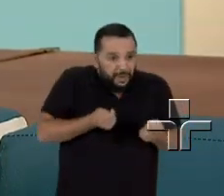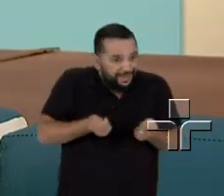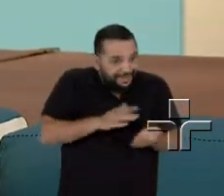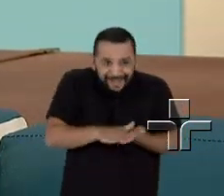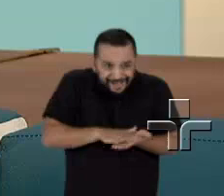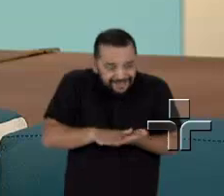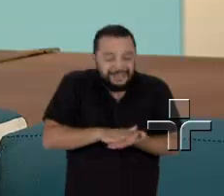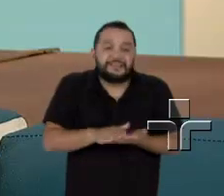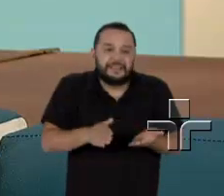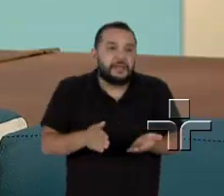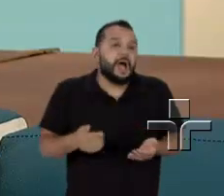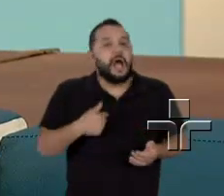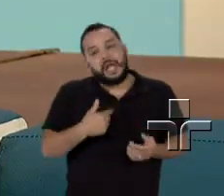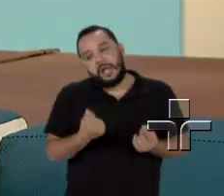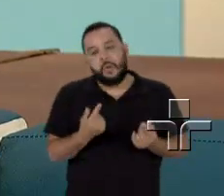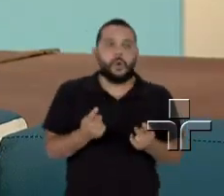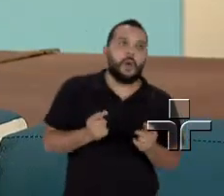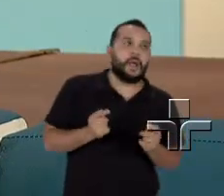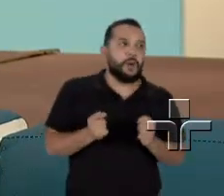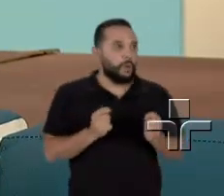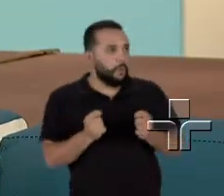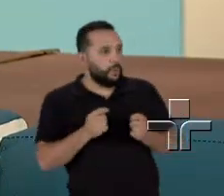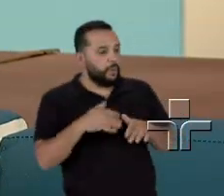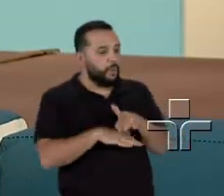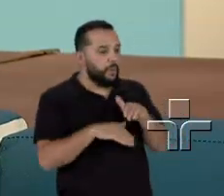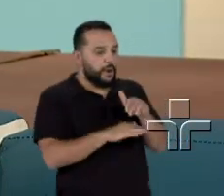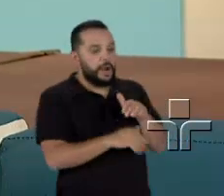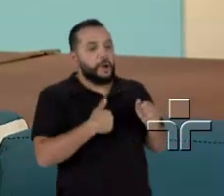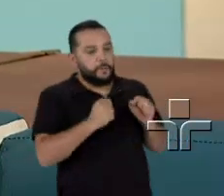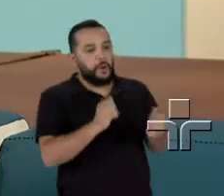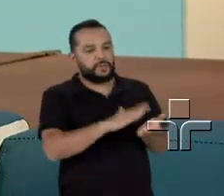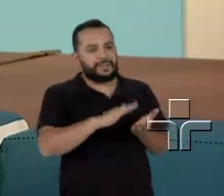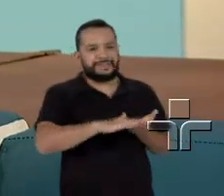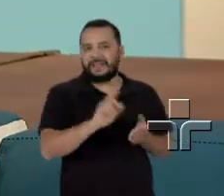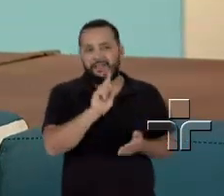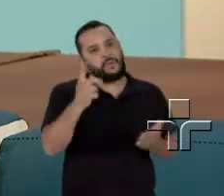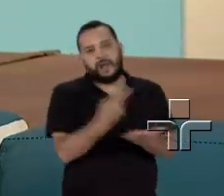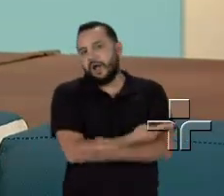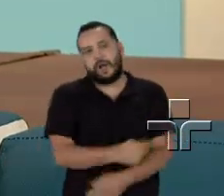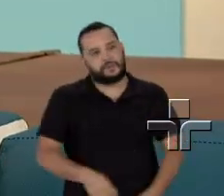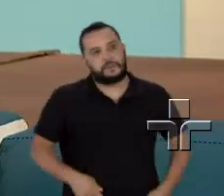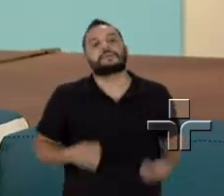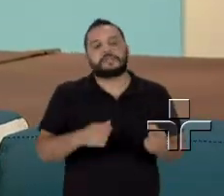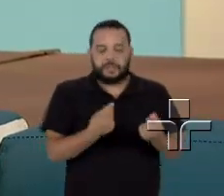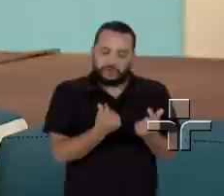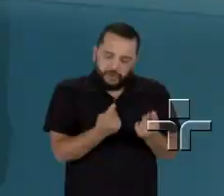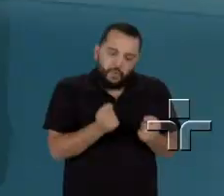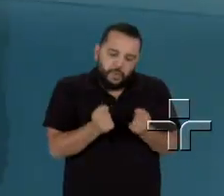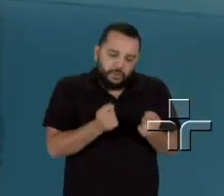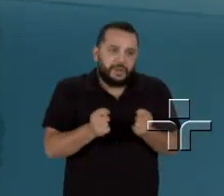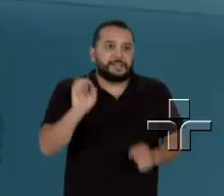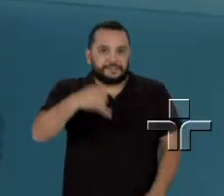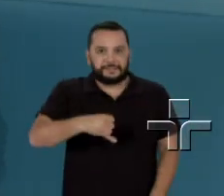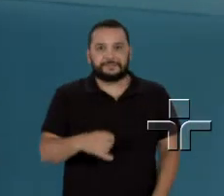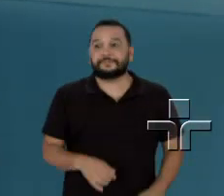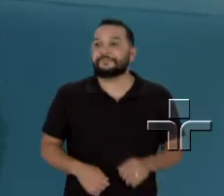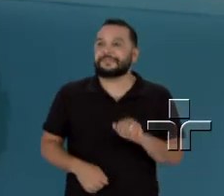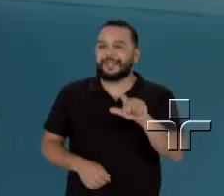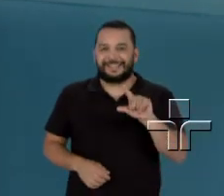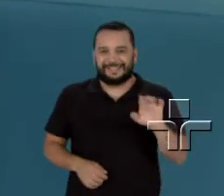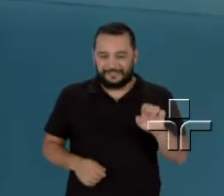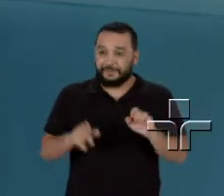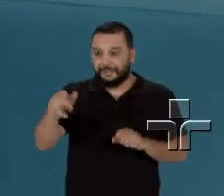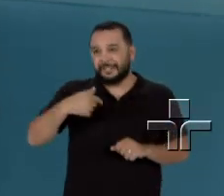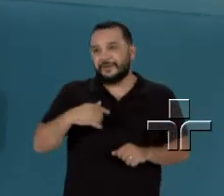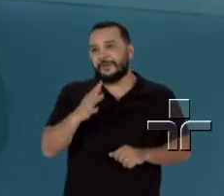á até um perfil mais econômico então eu posso não porque dar errado então o negócio é controlar mesmo e alice você